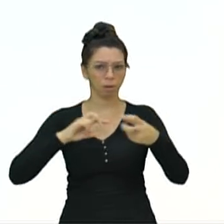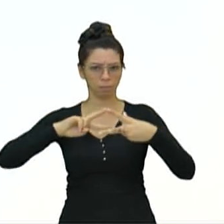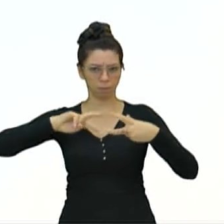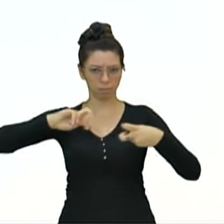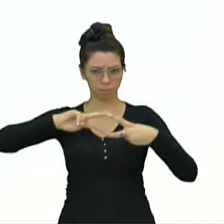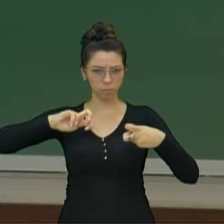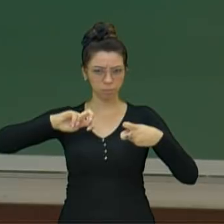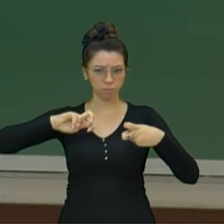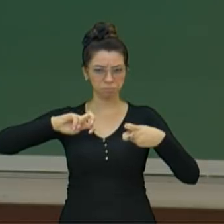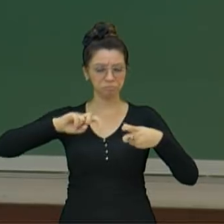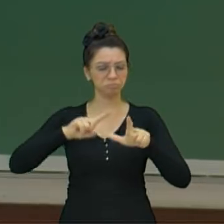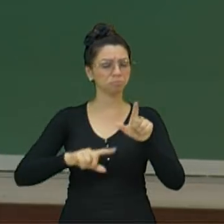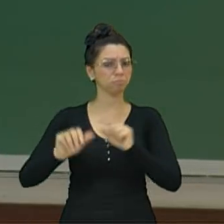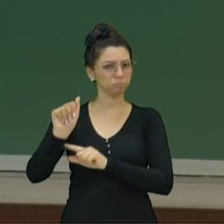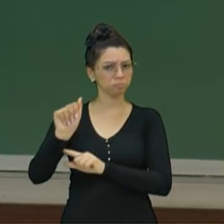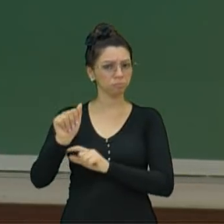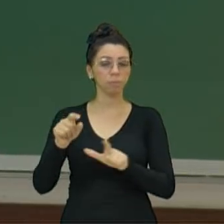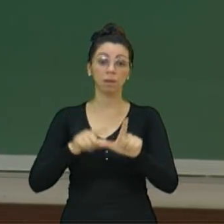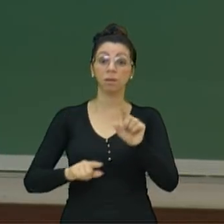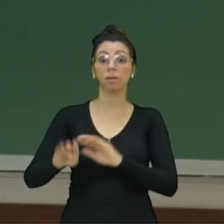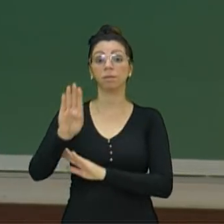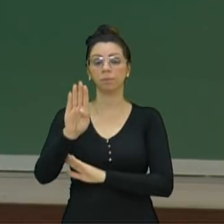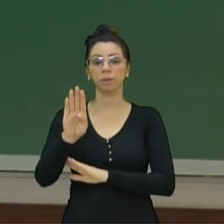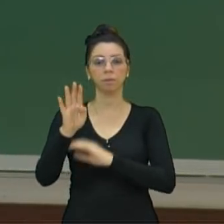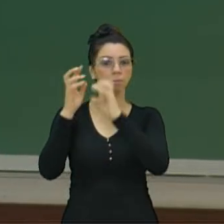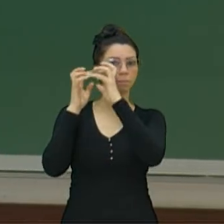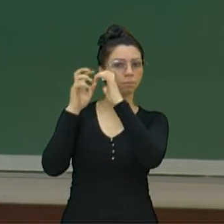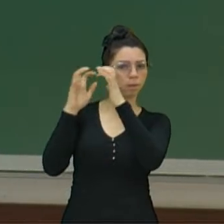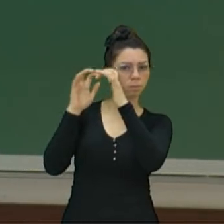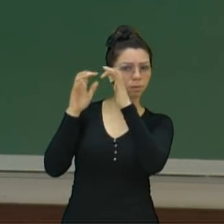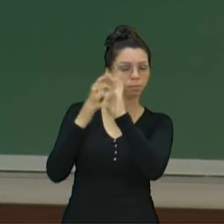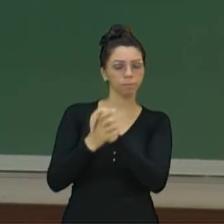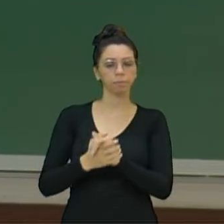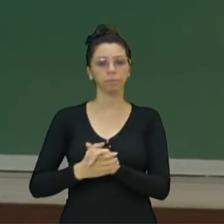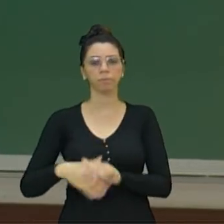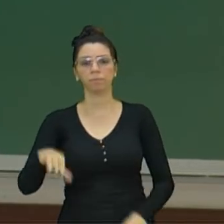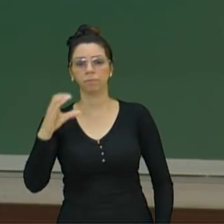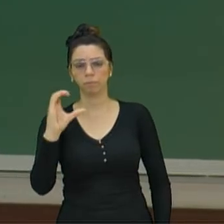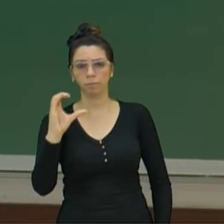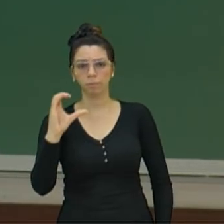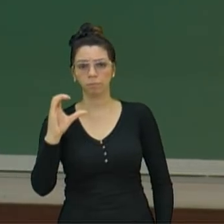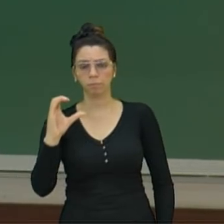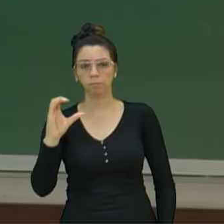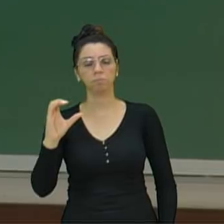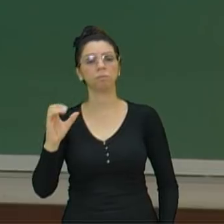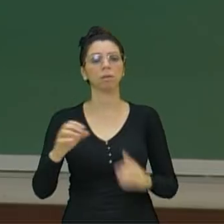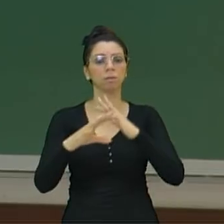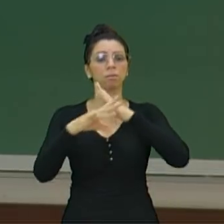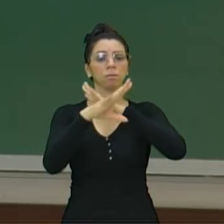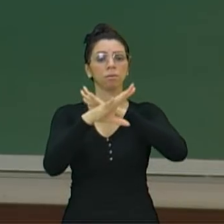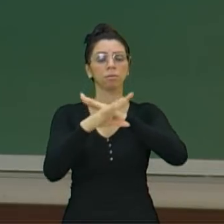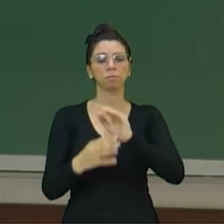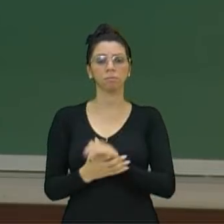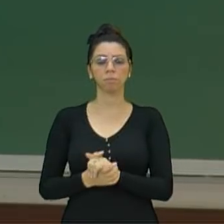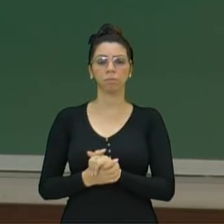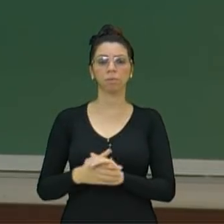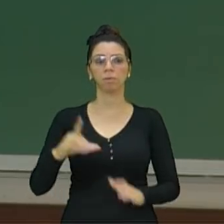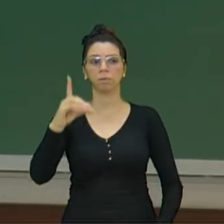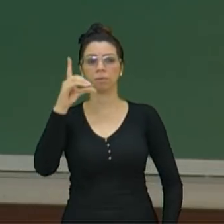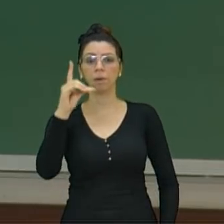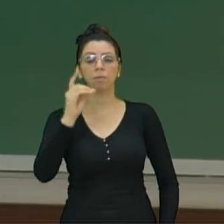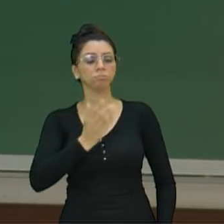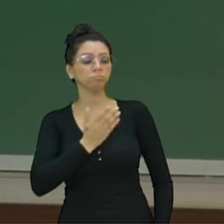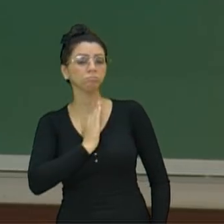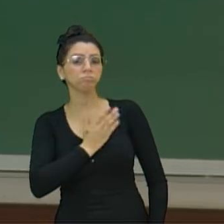Letra A. Letra B, pelo cérebro. Letra C, pelos neurônios. Ou letra D, pelo